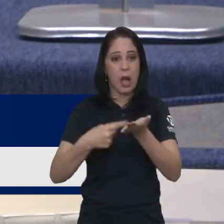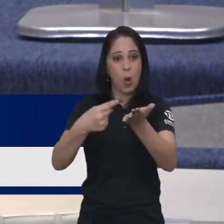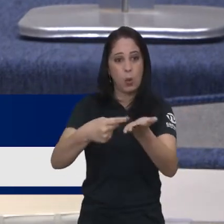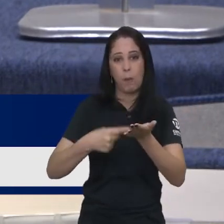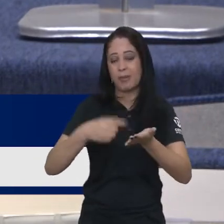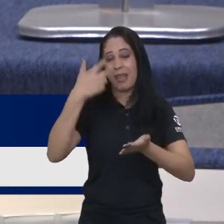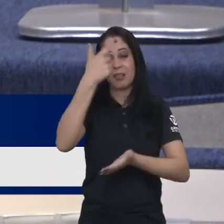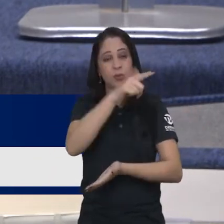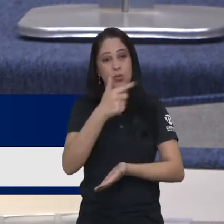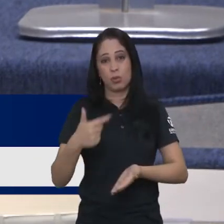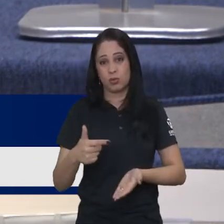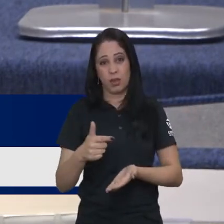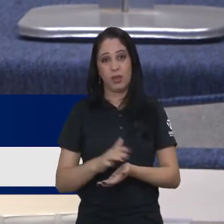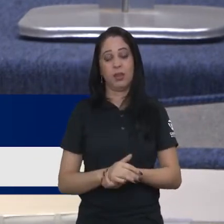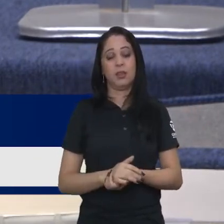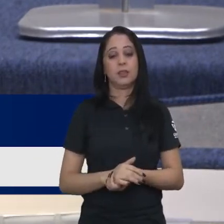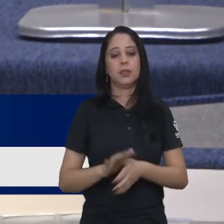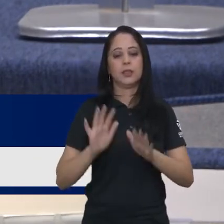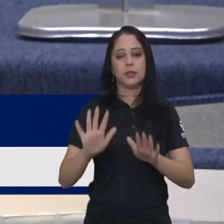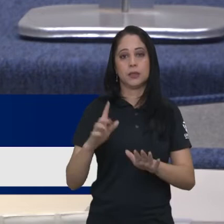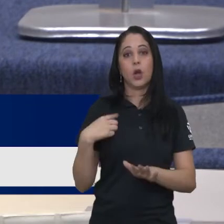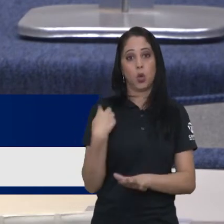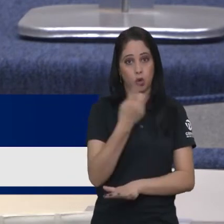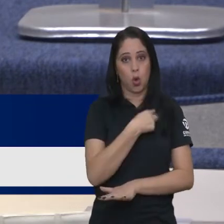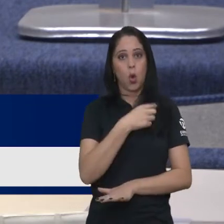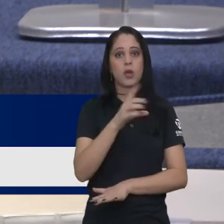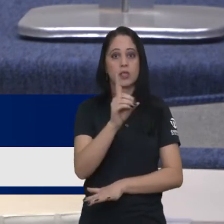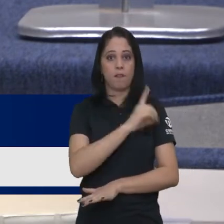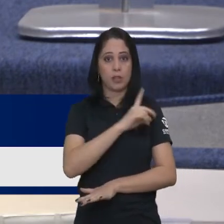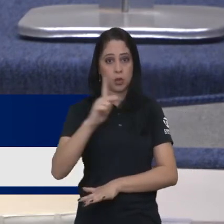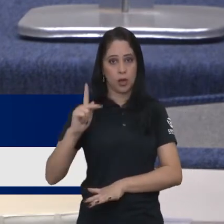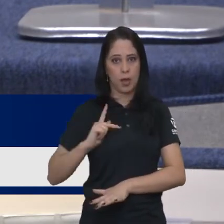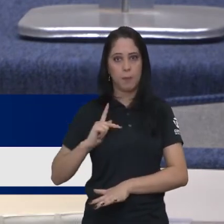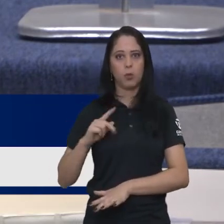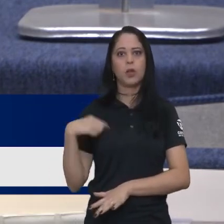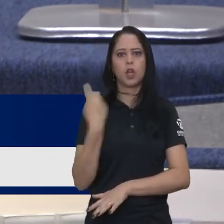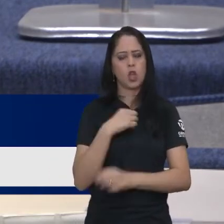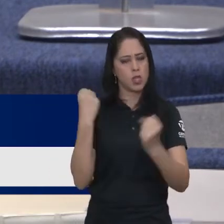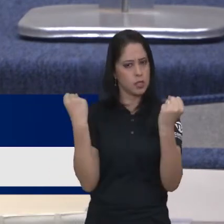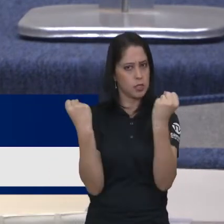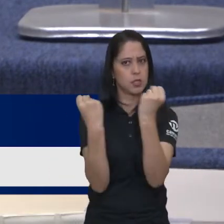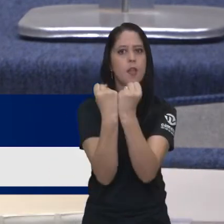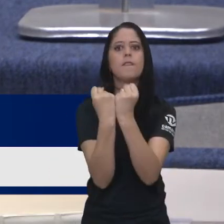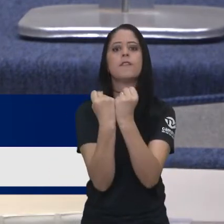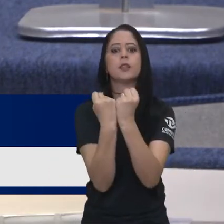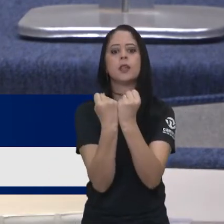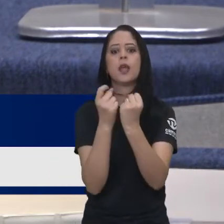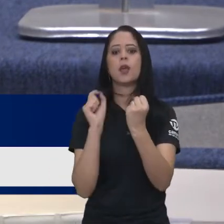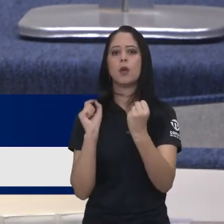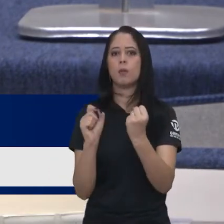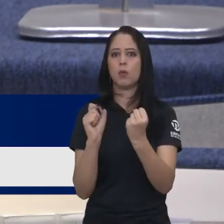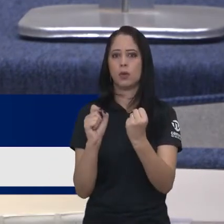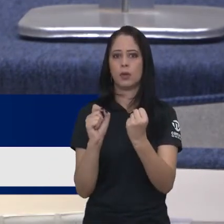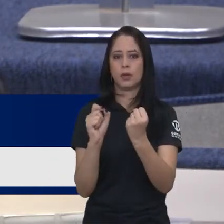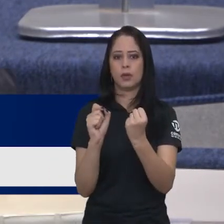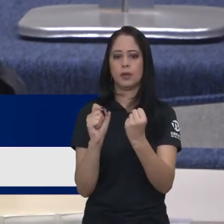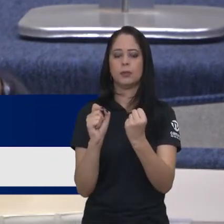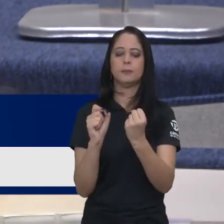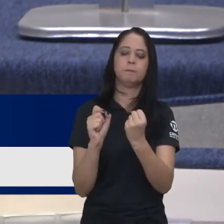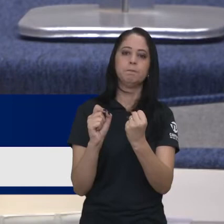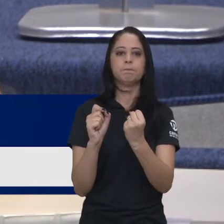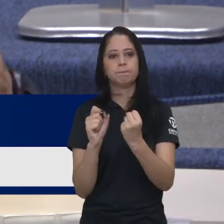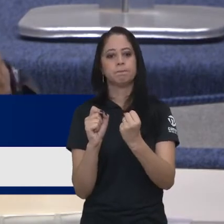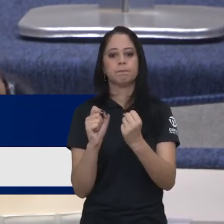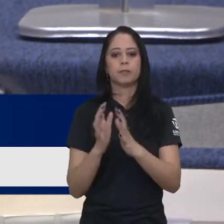efeito vinculante. Então, assim, nós, da Defensoria, nós defendemos a tese de que esse marco temporal ele é